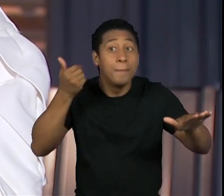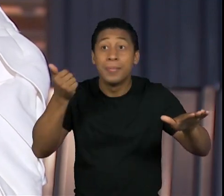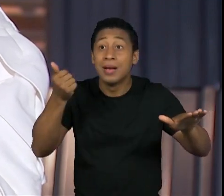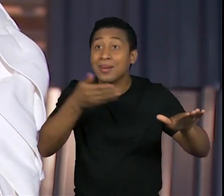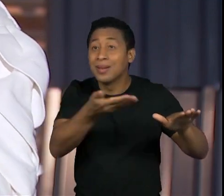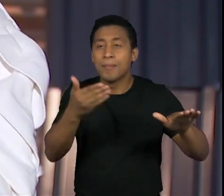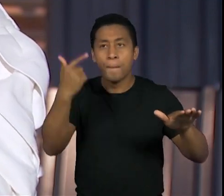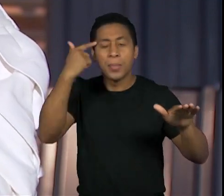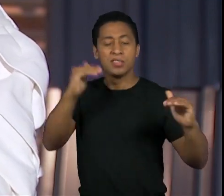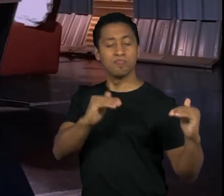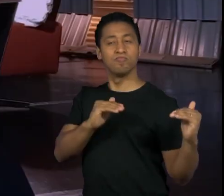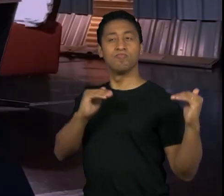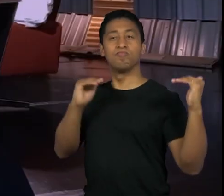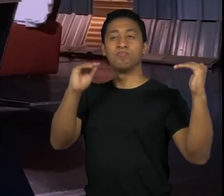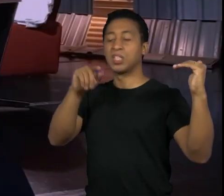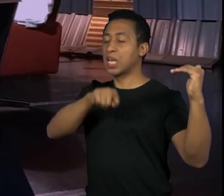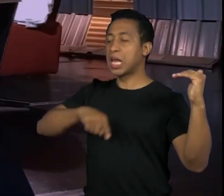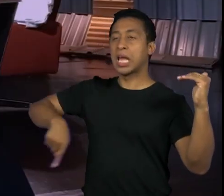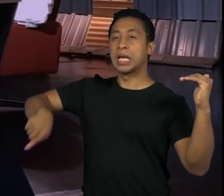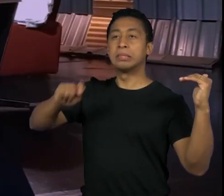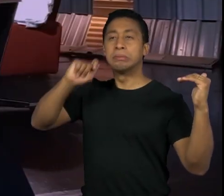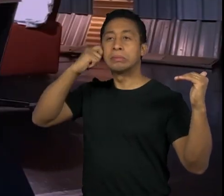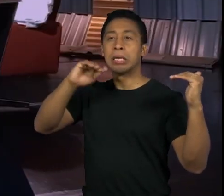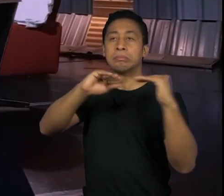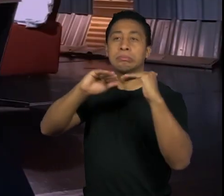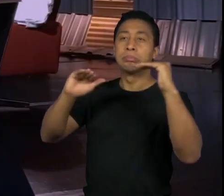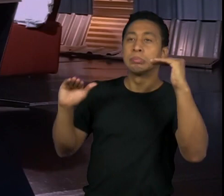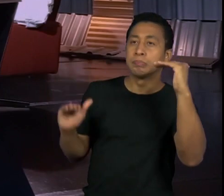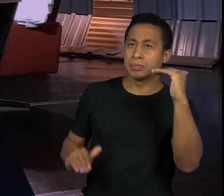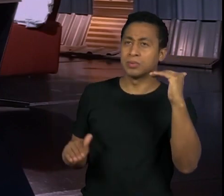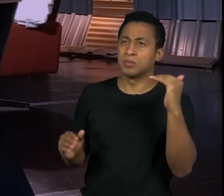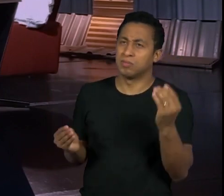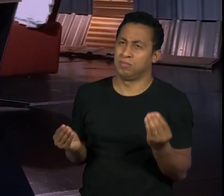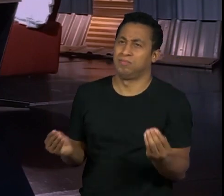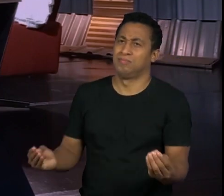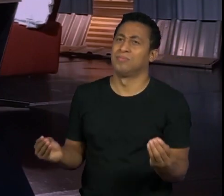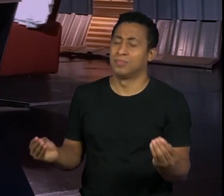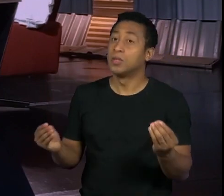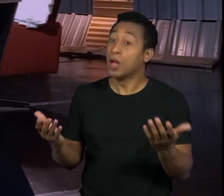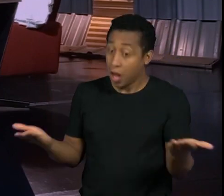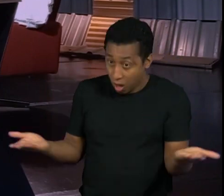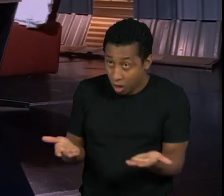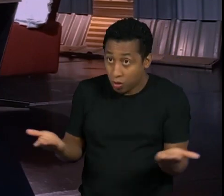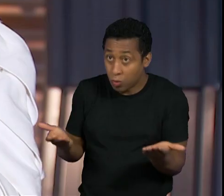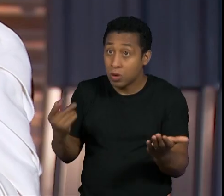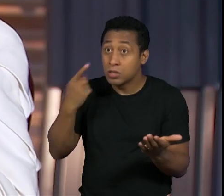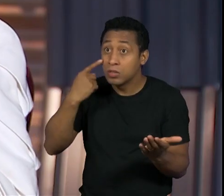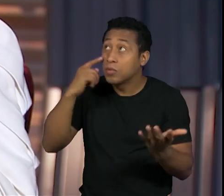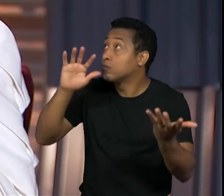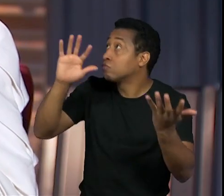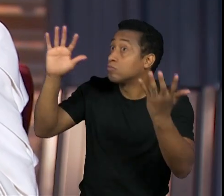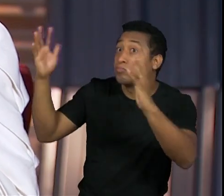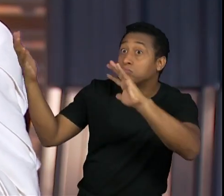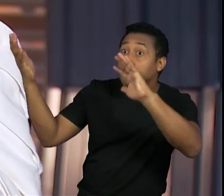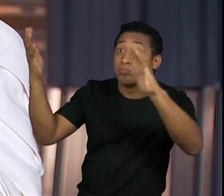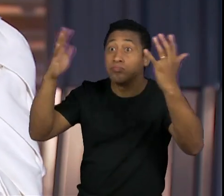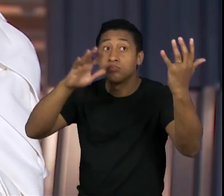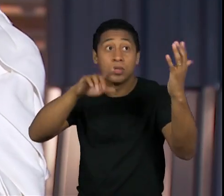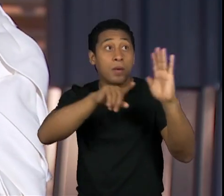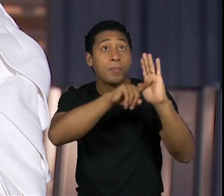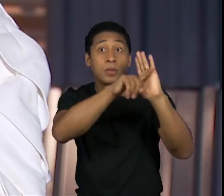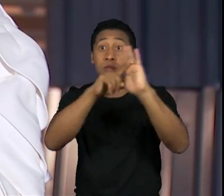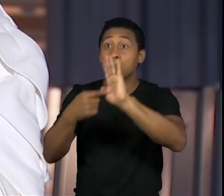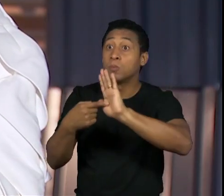uma emergência climática extremamente séria, né? A partir desse entendimento de que pessoas são uma coisa,